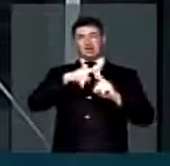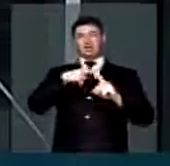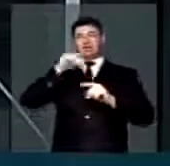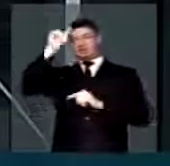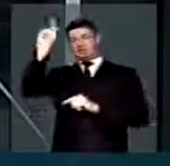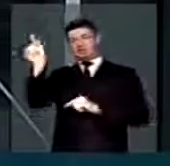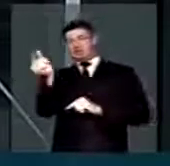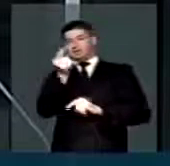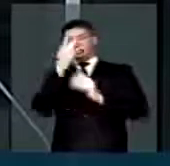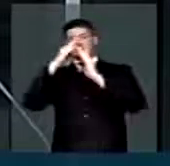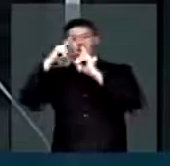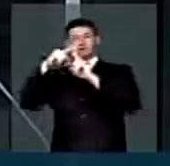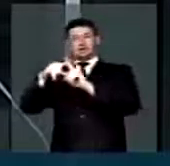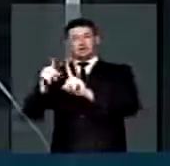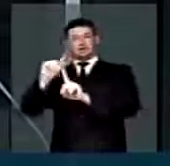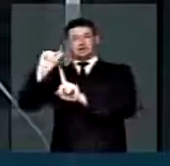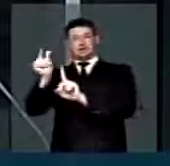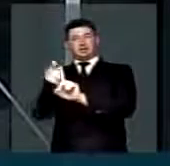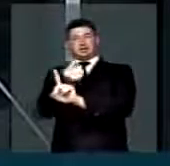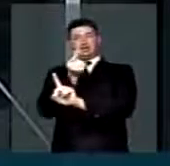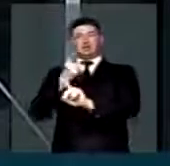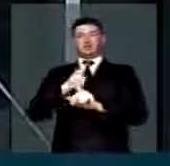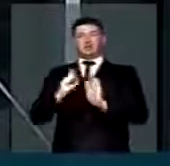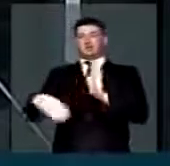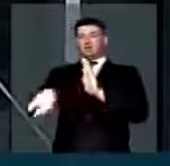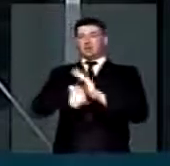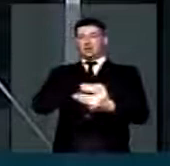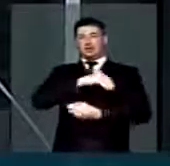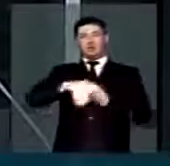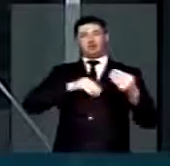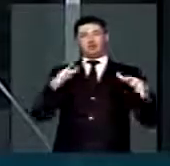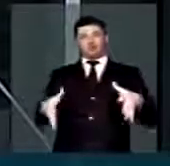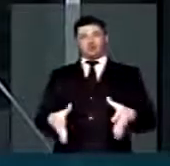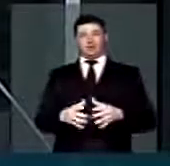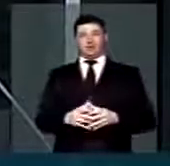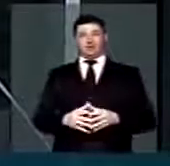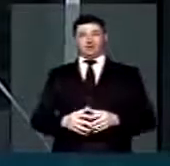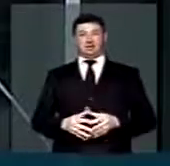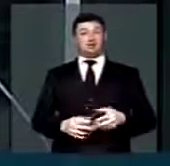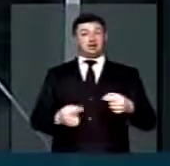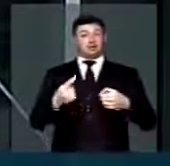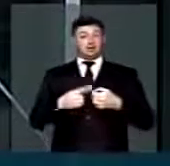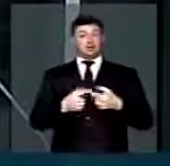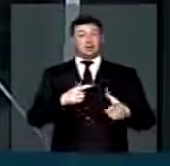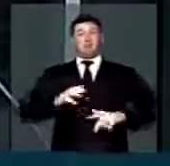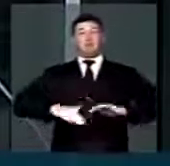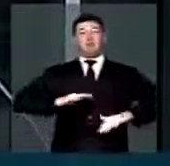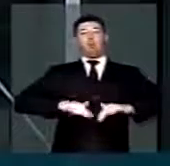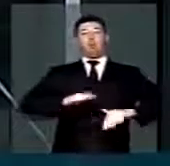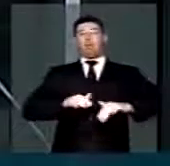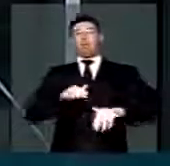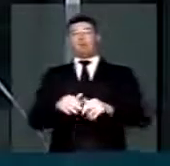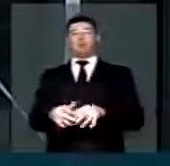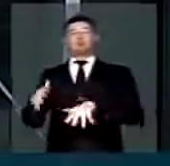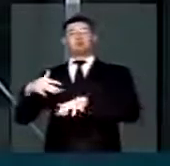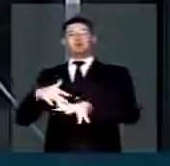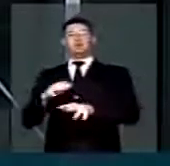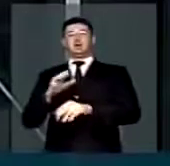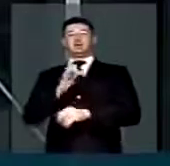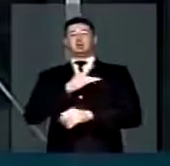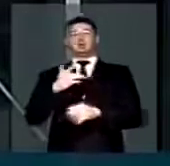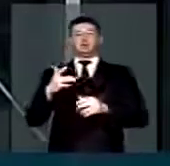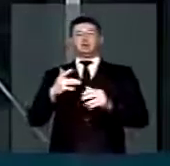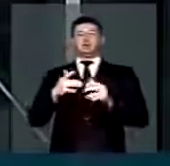católicas e evangélicas de todas as denominações estão nas mesmas ruas. Cidade onde tambores e clamores se unificam